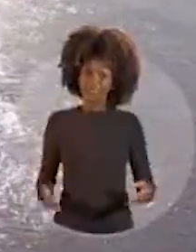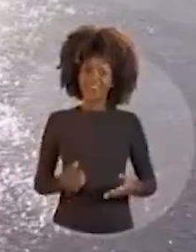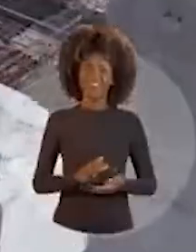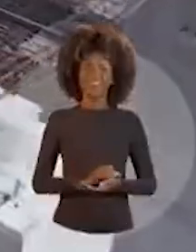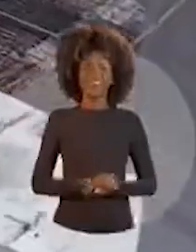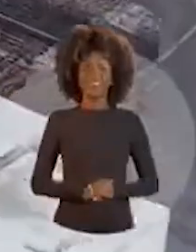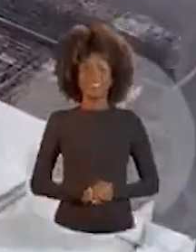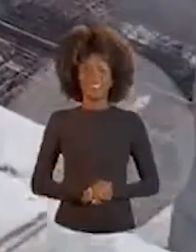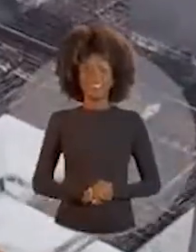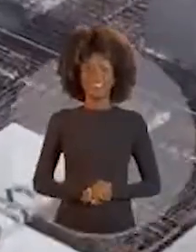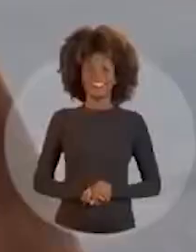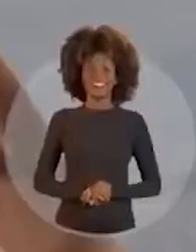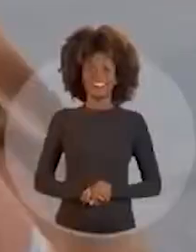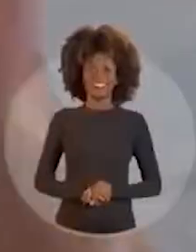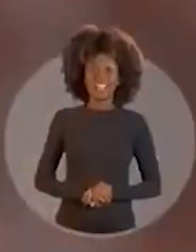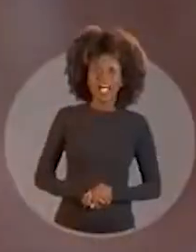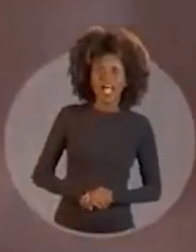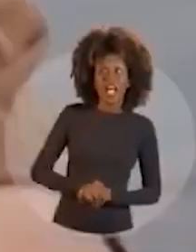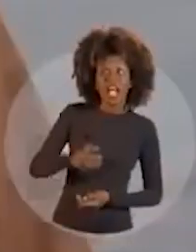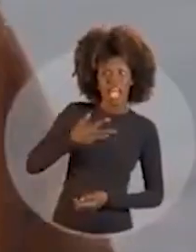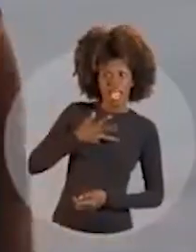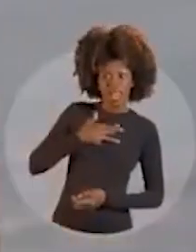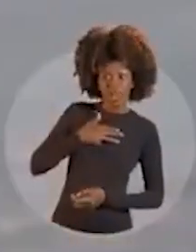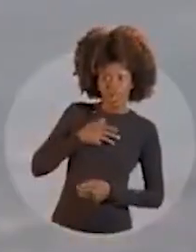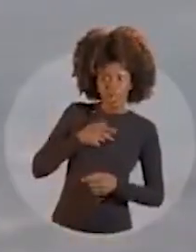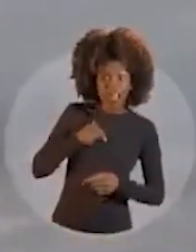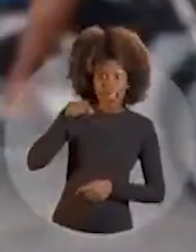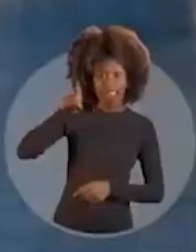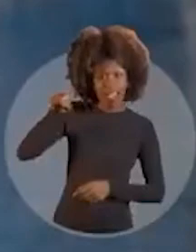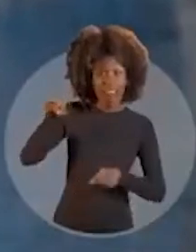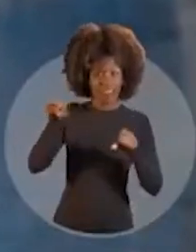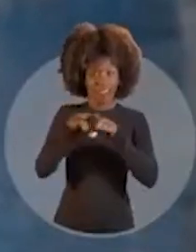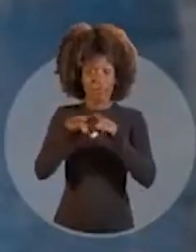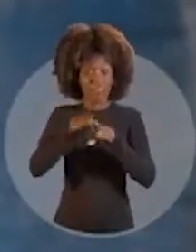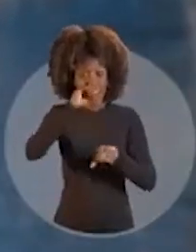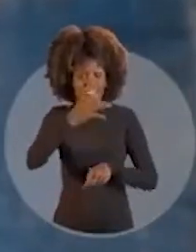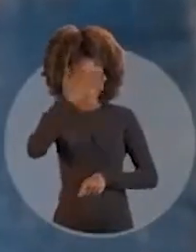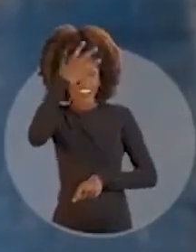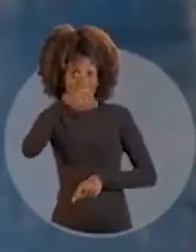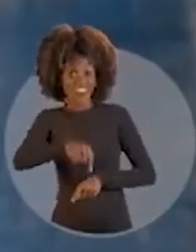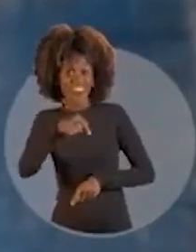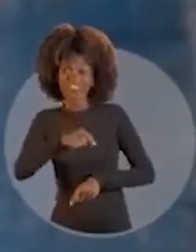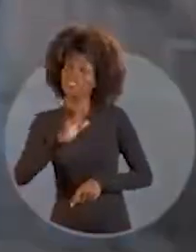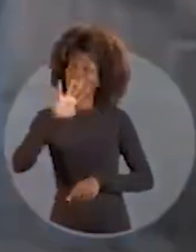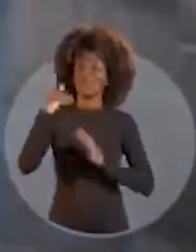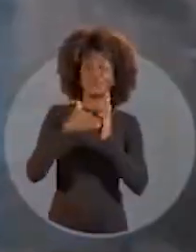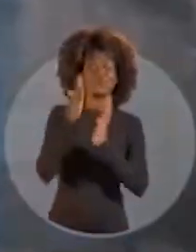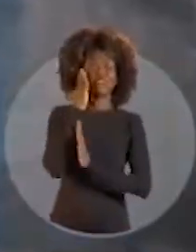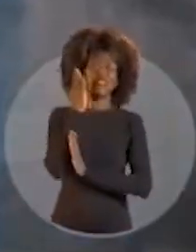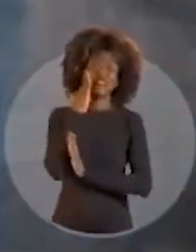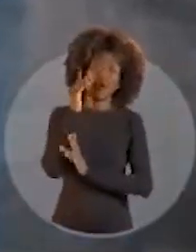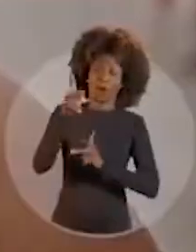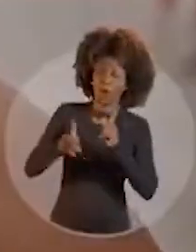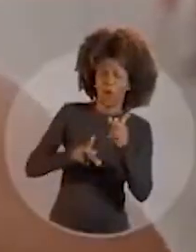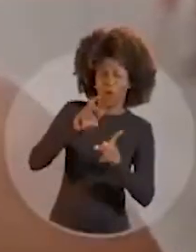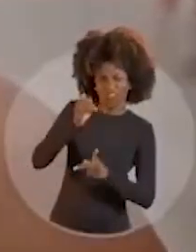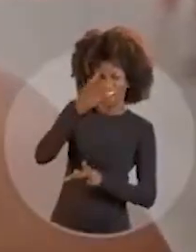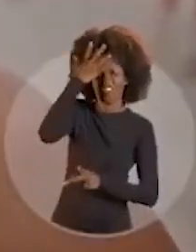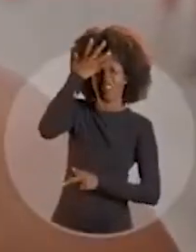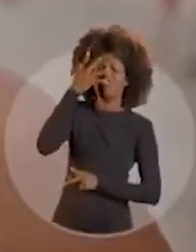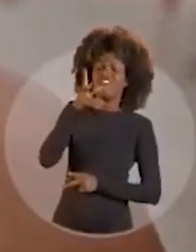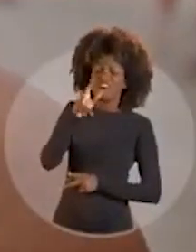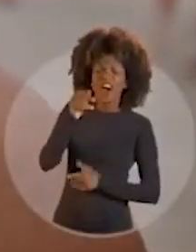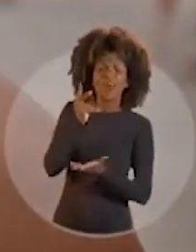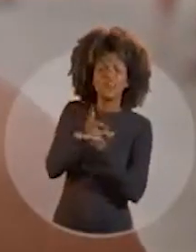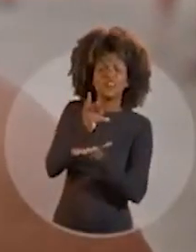mais. Nossa gente. É Lula lá e Jerônimo aqui. Todo mundo já sabe, Jerônimo é o cara. O cara povão. Ele vai continuar